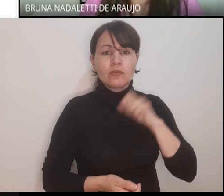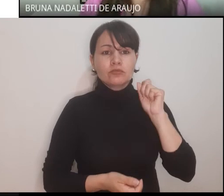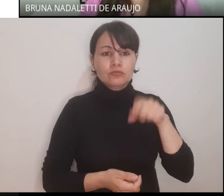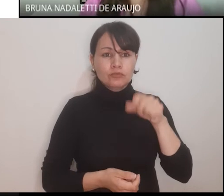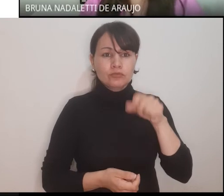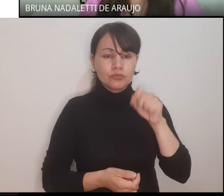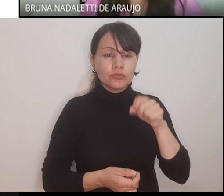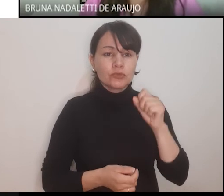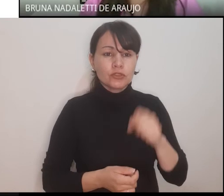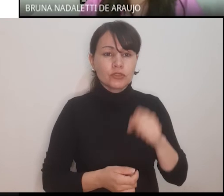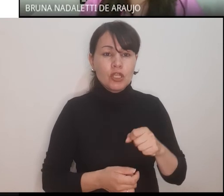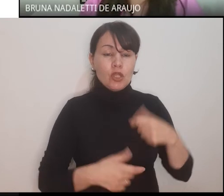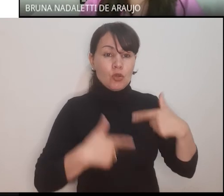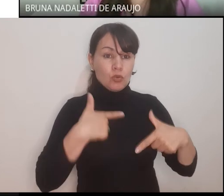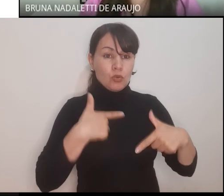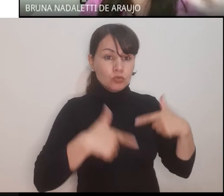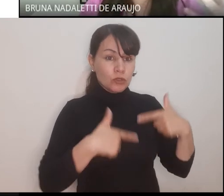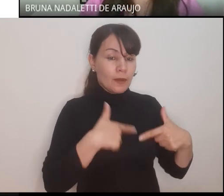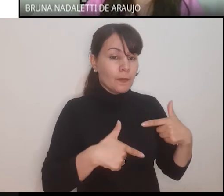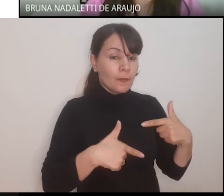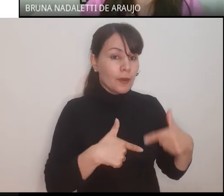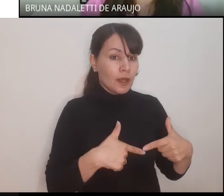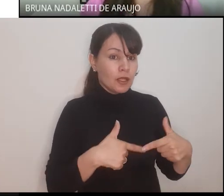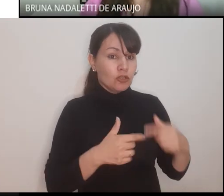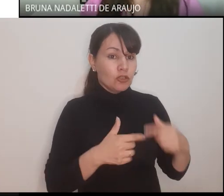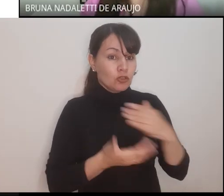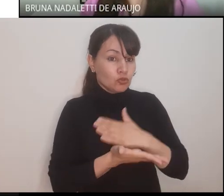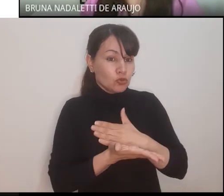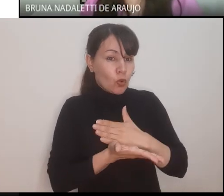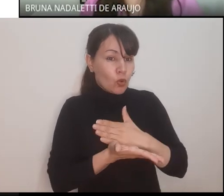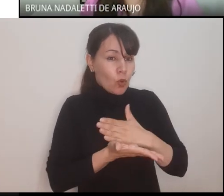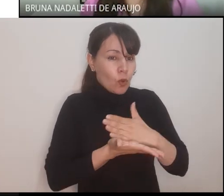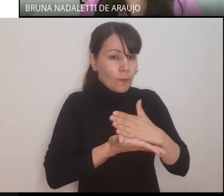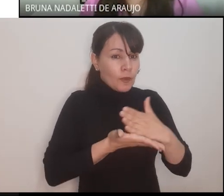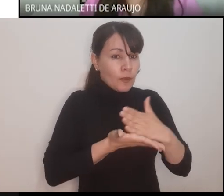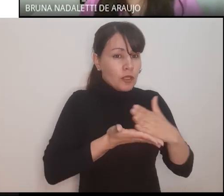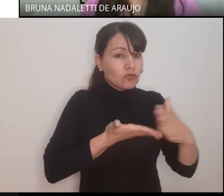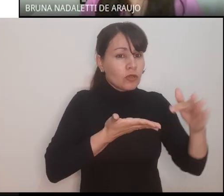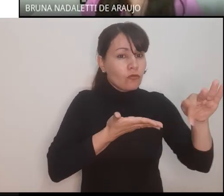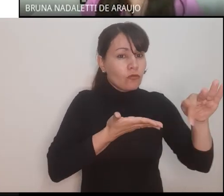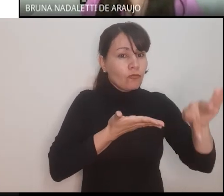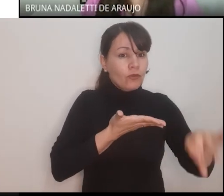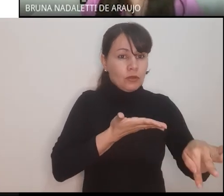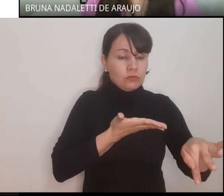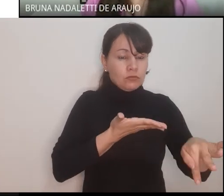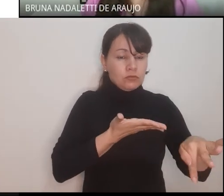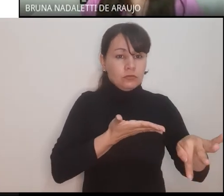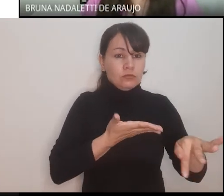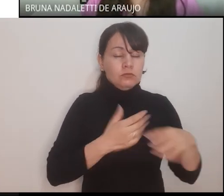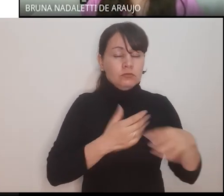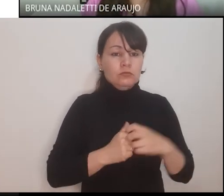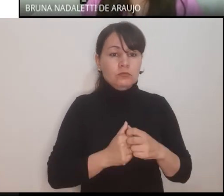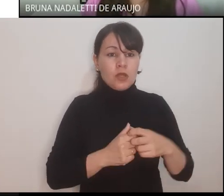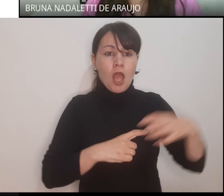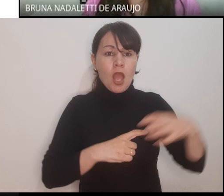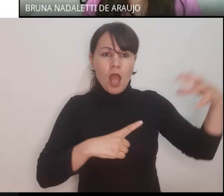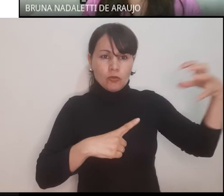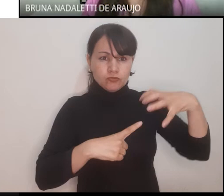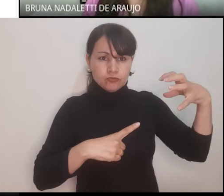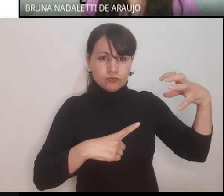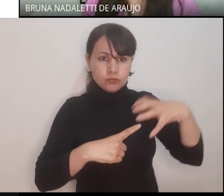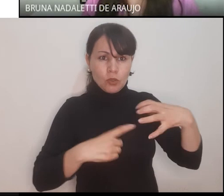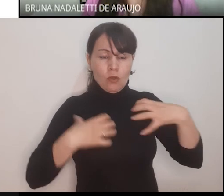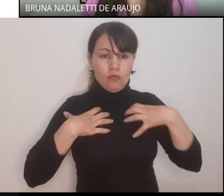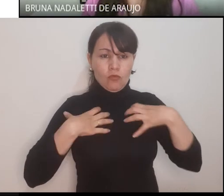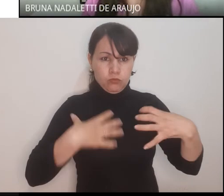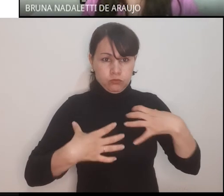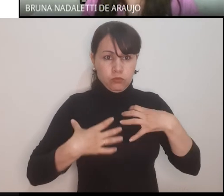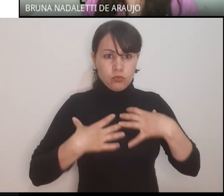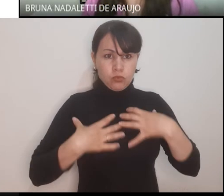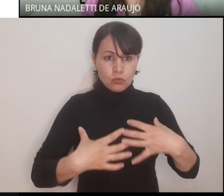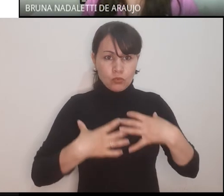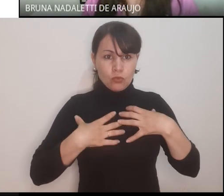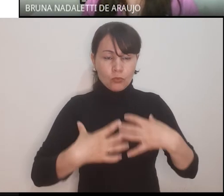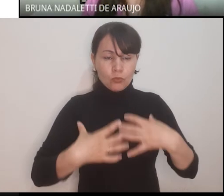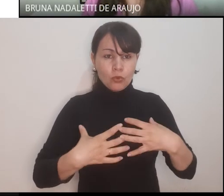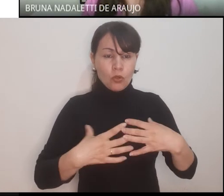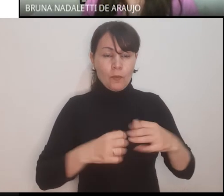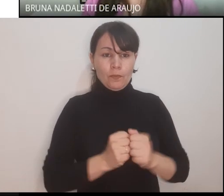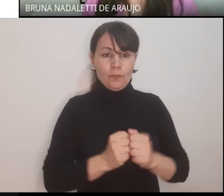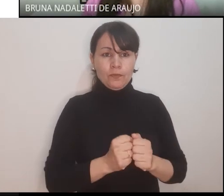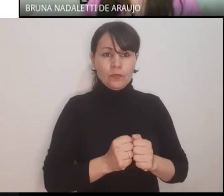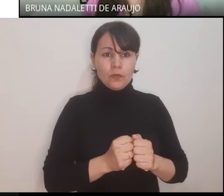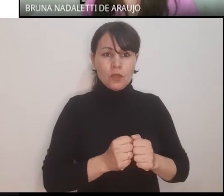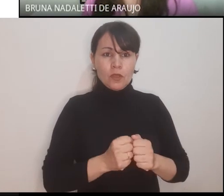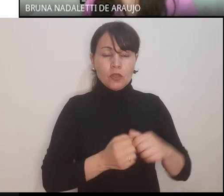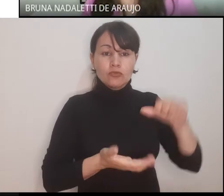grande atuação, né, do início ao fim. As infecções locais do sítio de inserção do